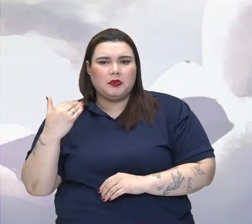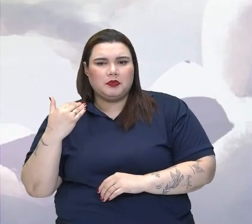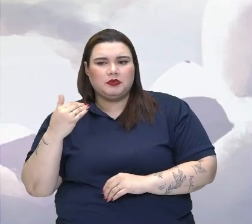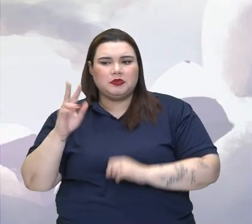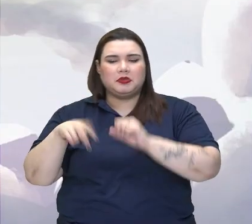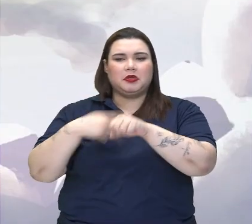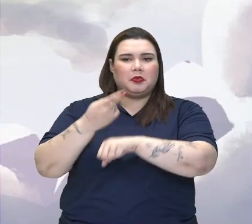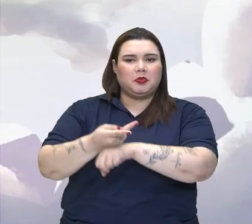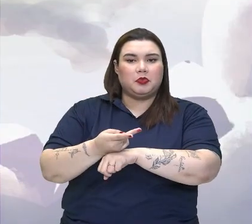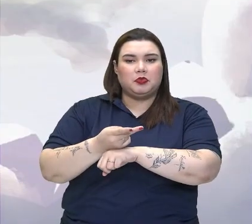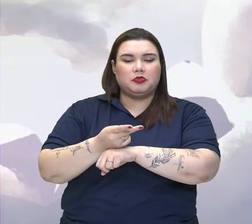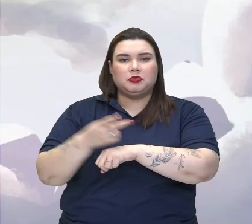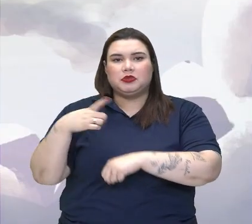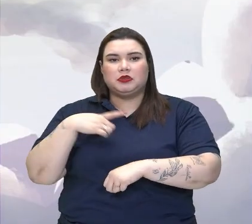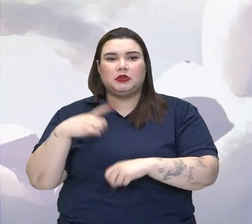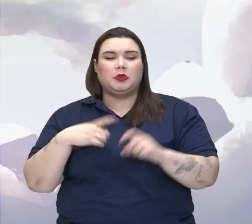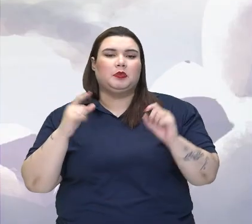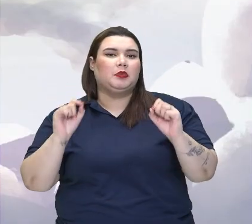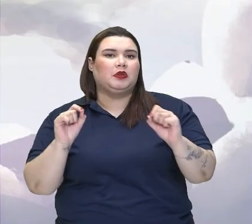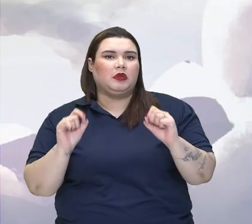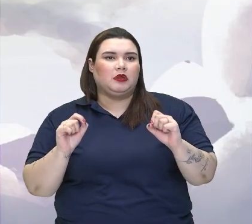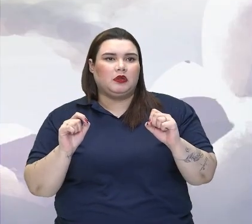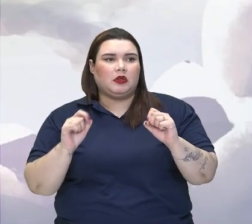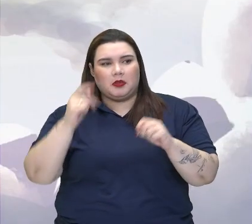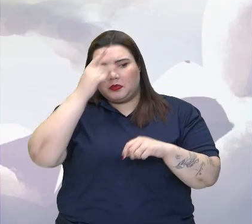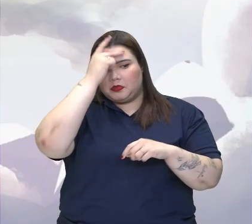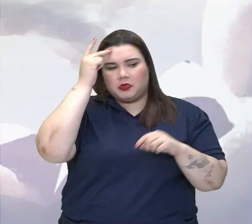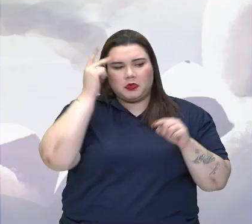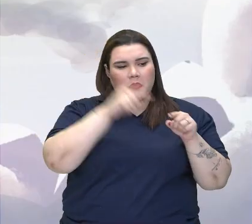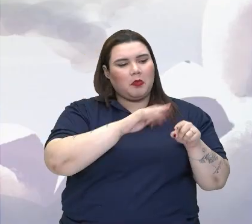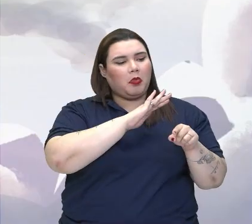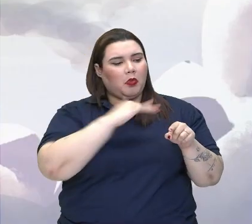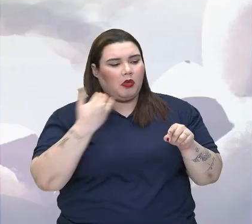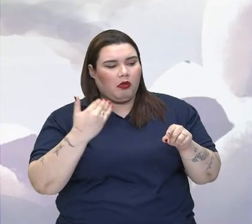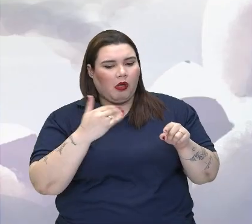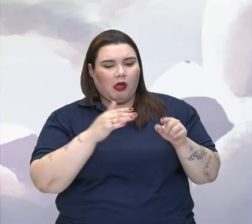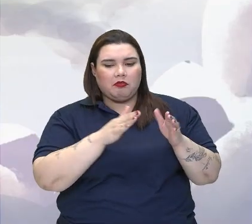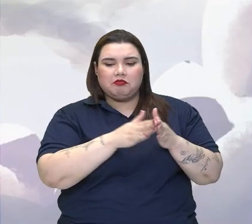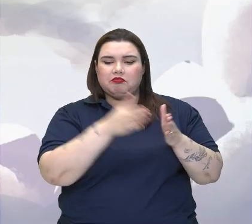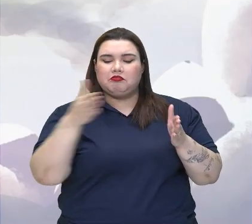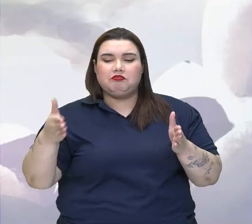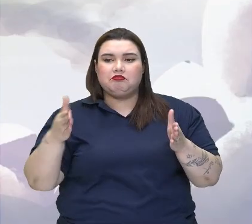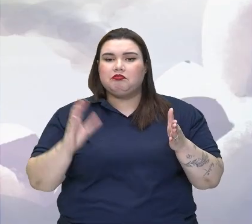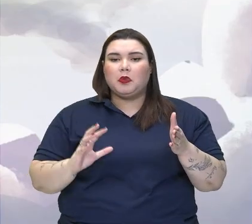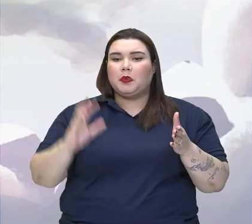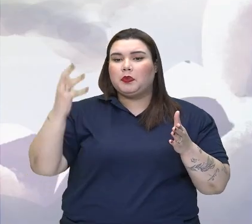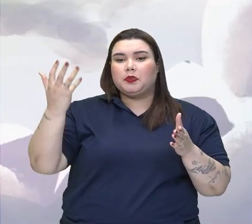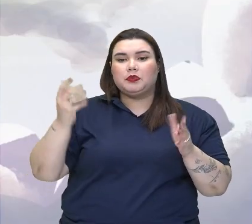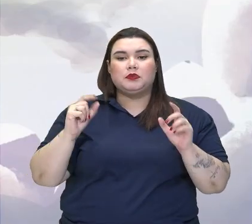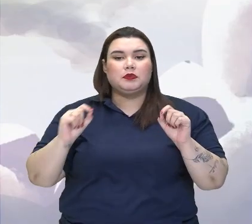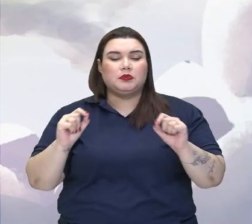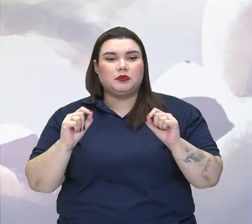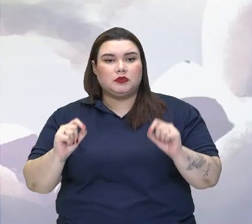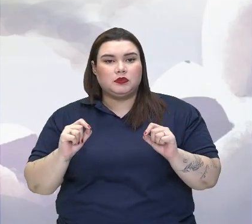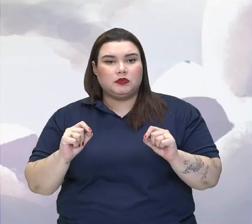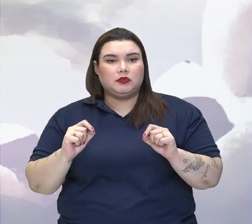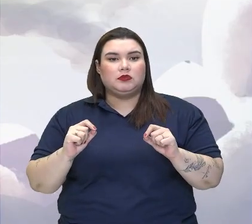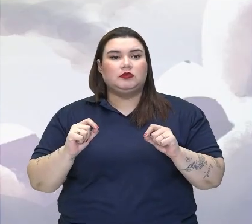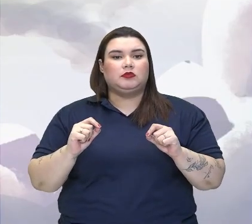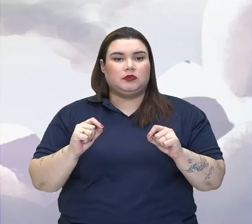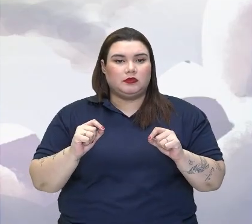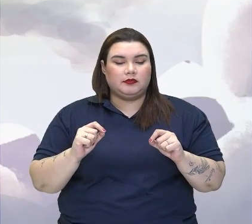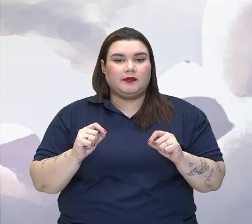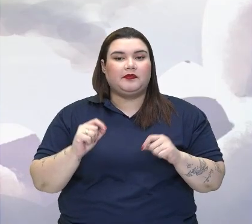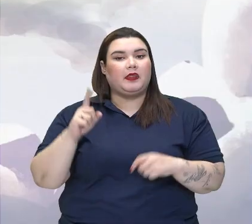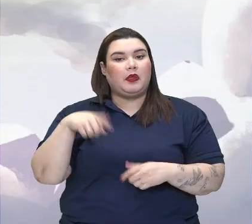né? Essa pergunta, o que acontece com a pessoa depois que ela morreu? Essa pergunta ela é dos inícios, né, dos pontos